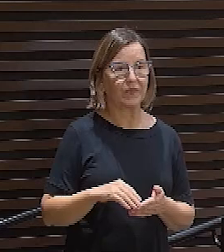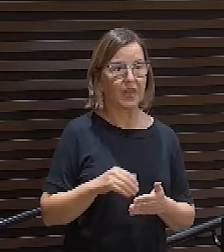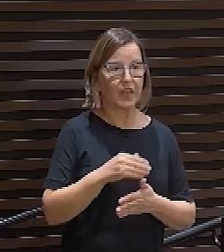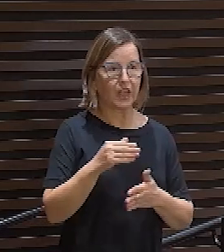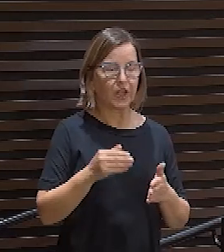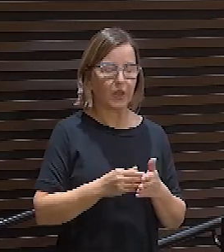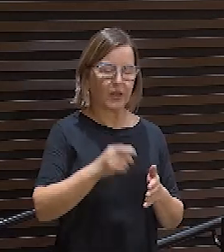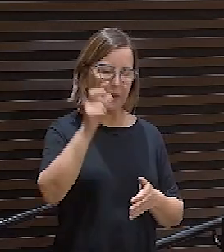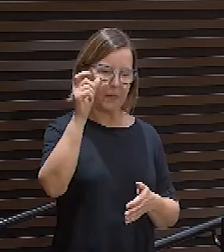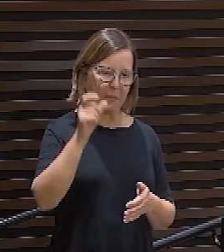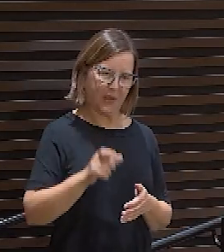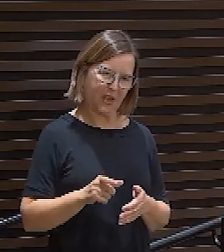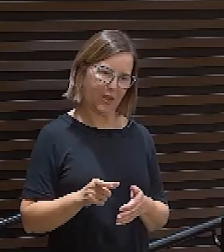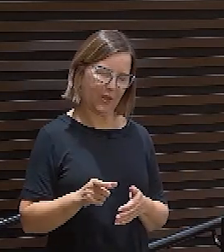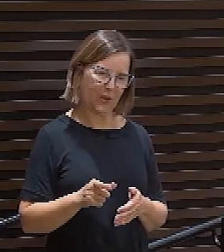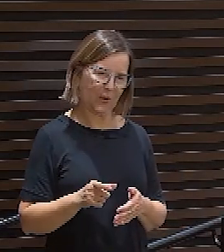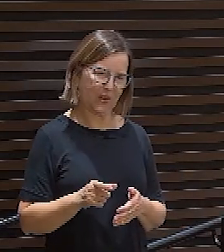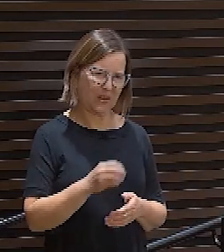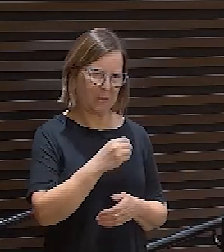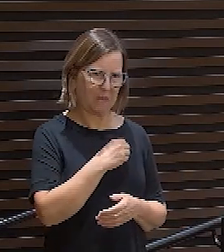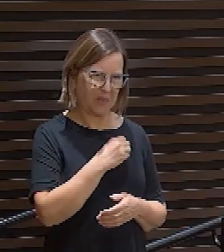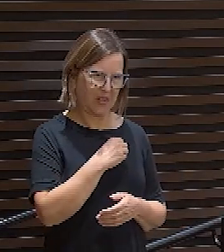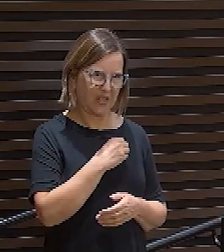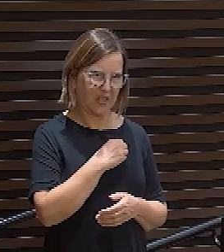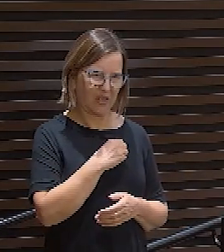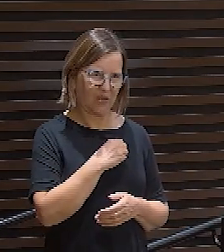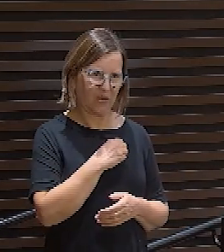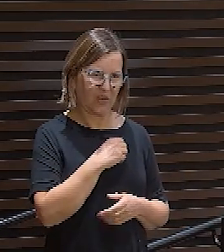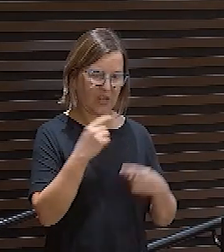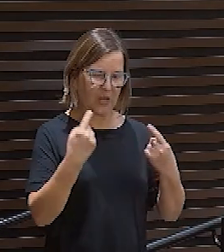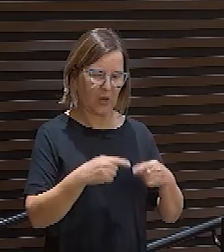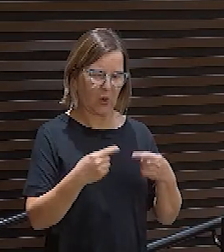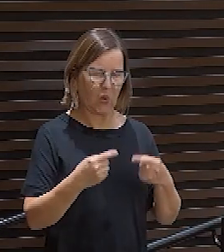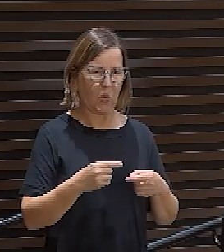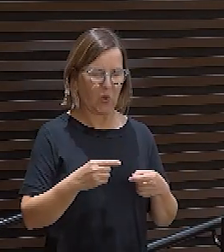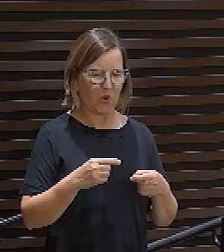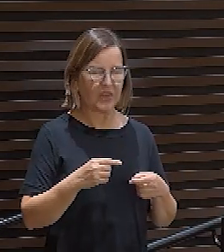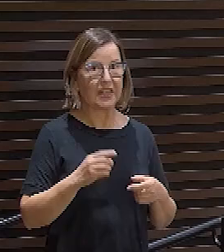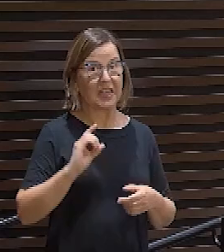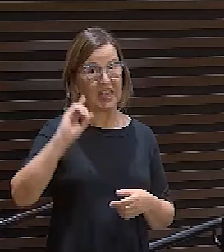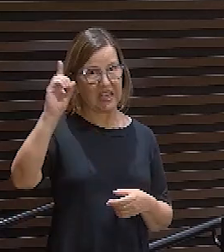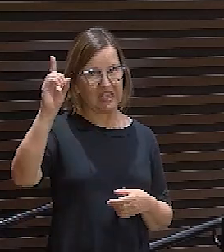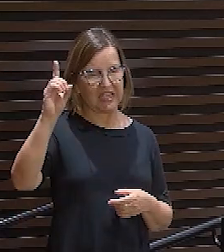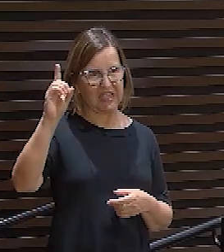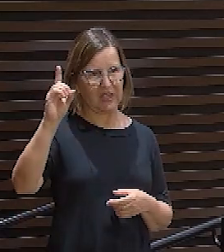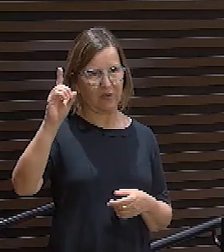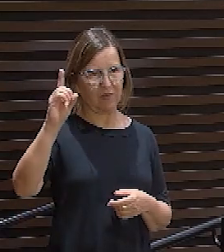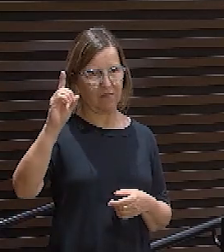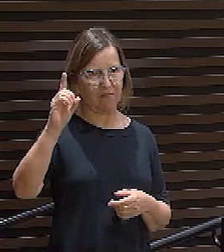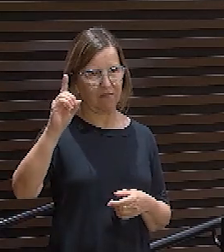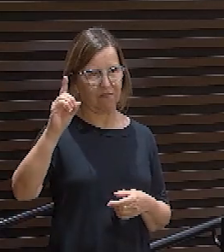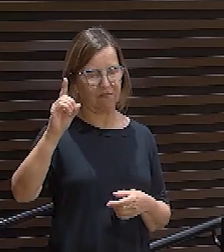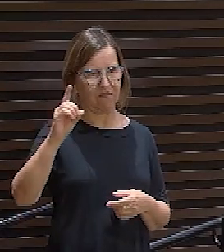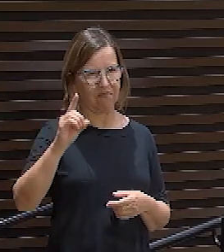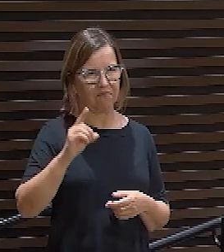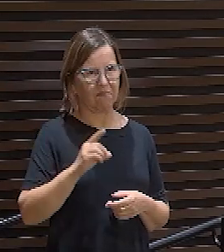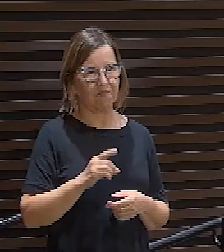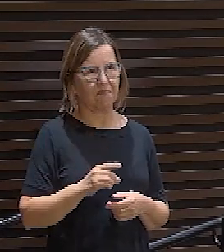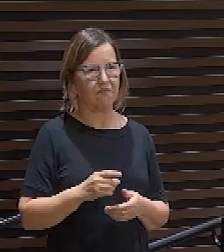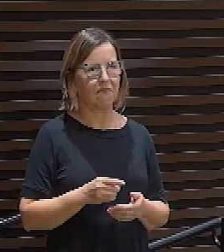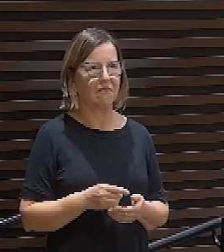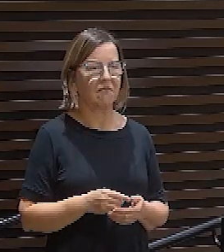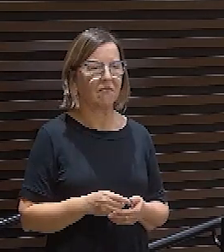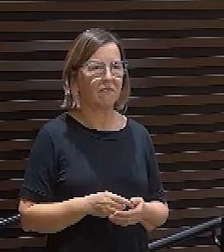caído faz guerra contra Deus dia e noite, o tempo inteiro. Ao respirar, ao ser